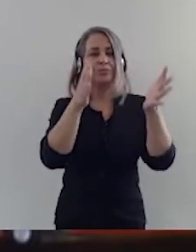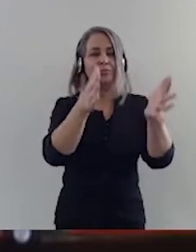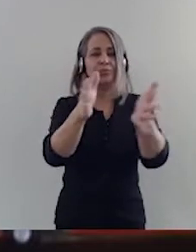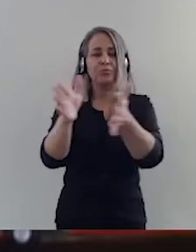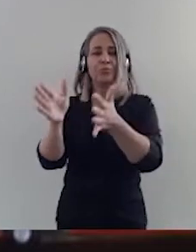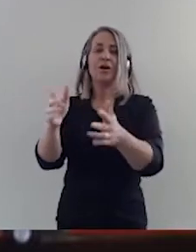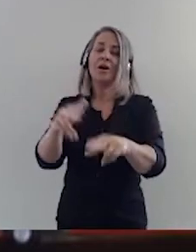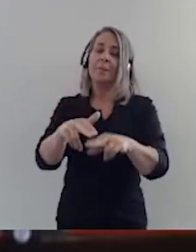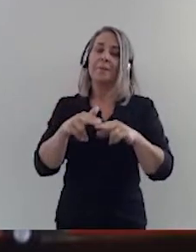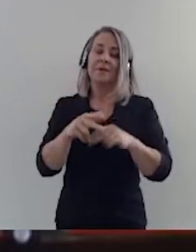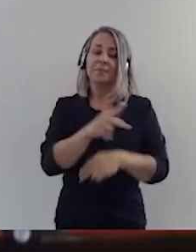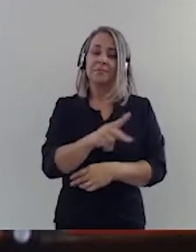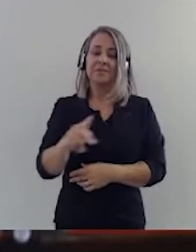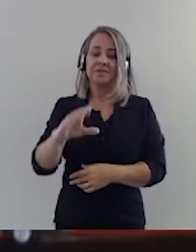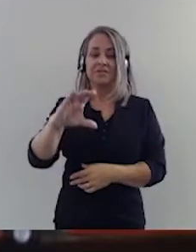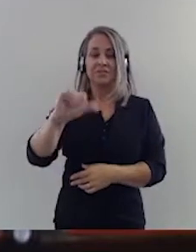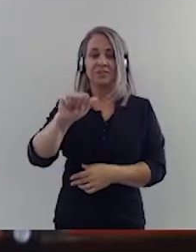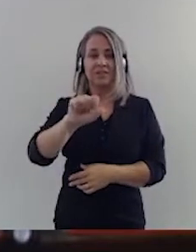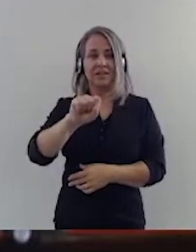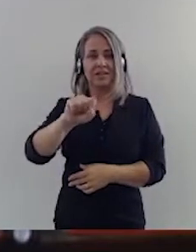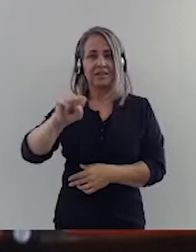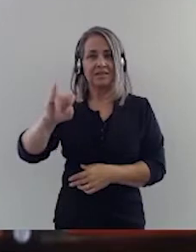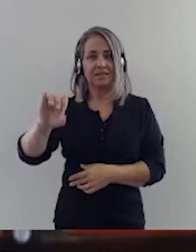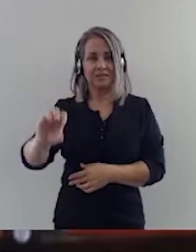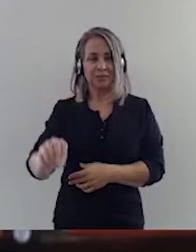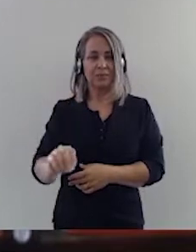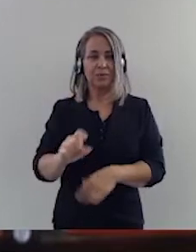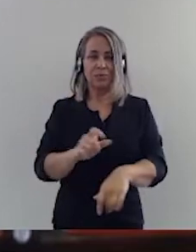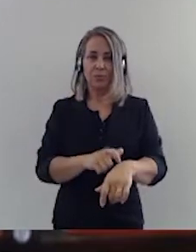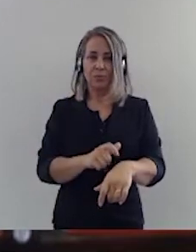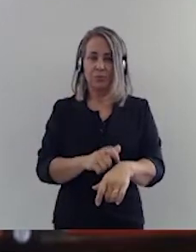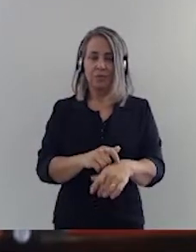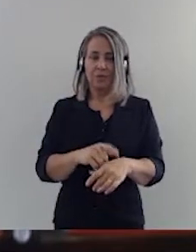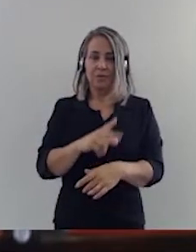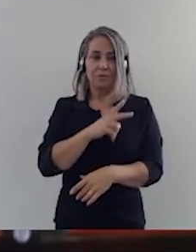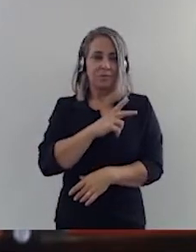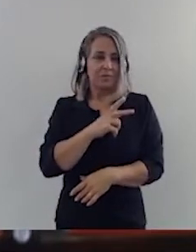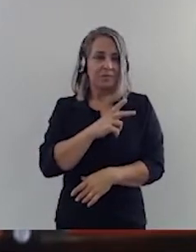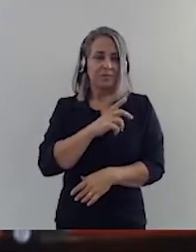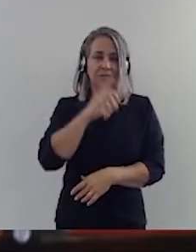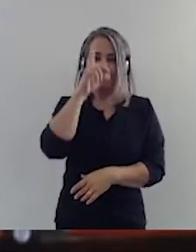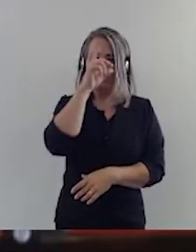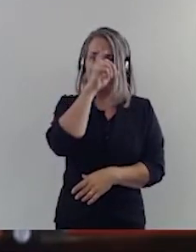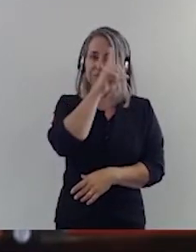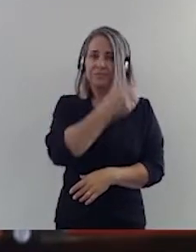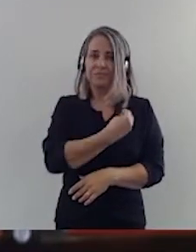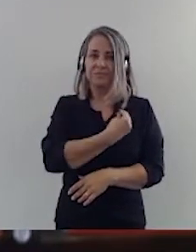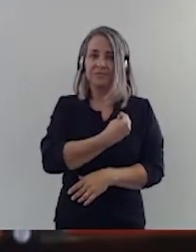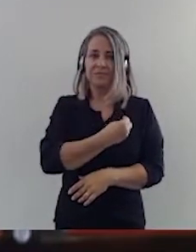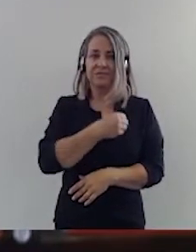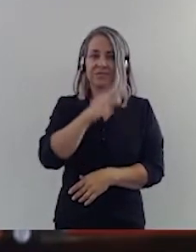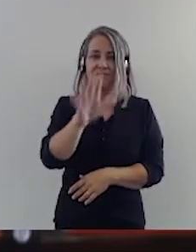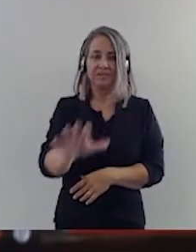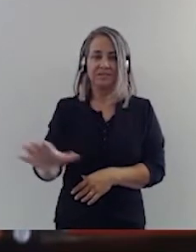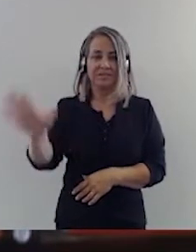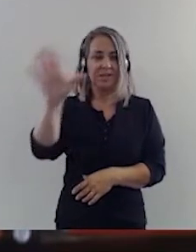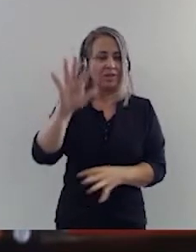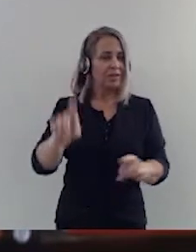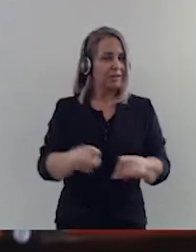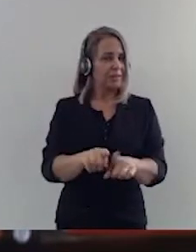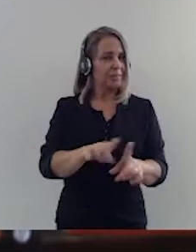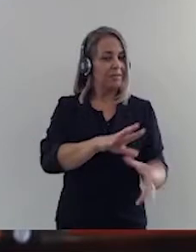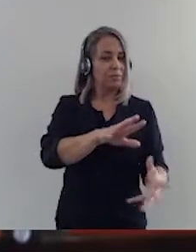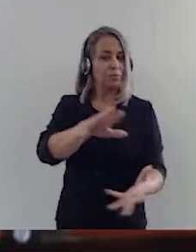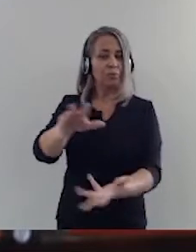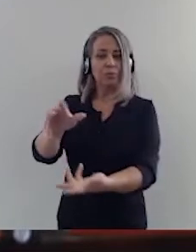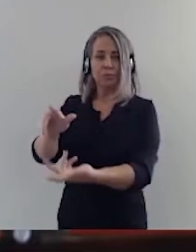pelo eminente presidente Cássio Telles, em um momento particularmente difícil da vida nacional e do mundo inteiro, por que